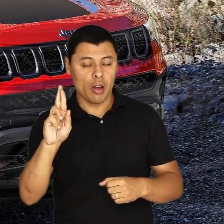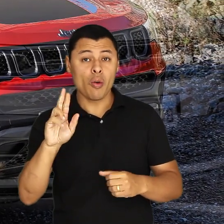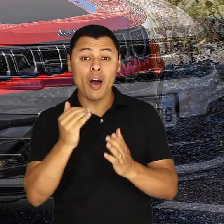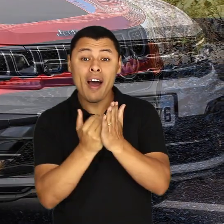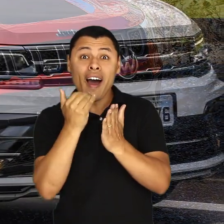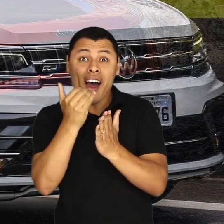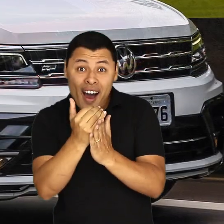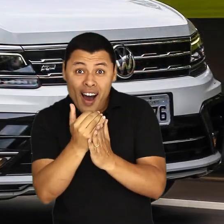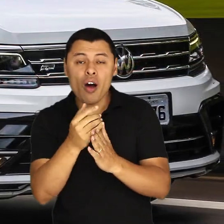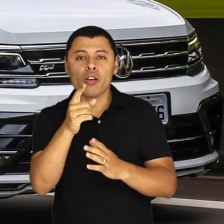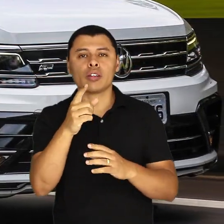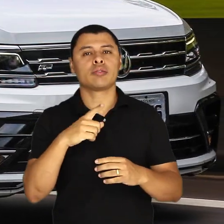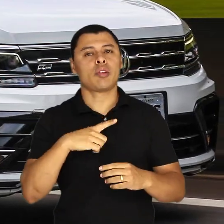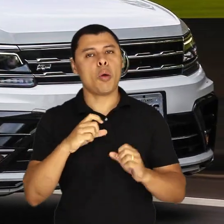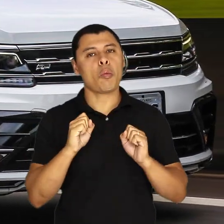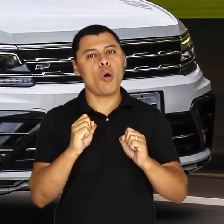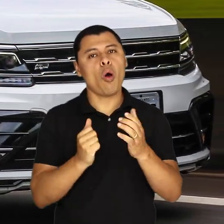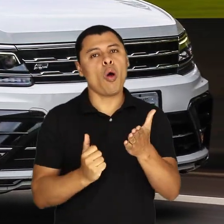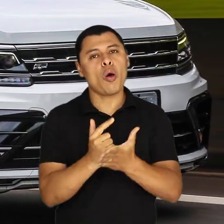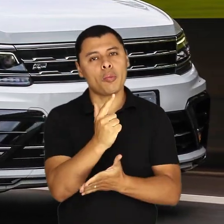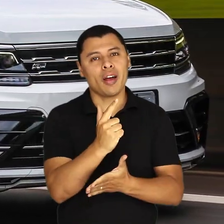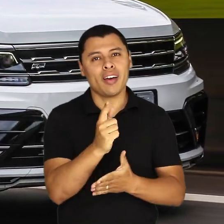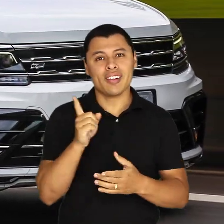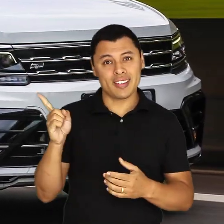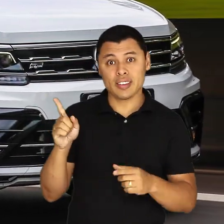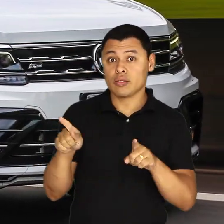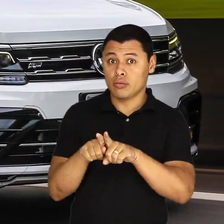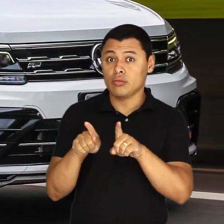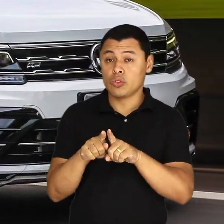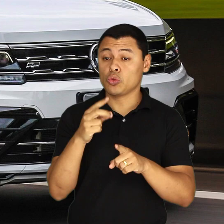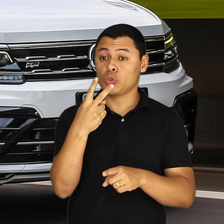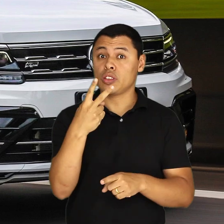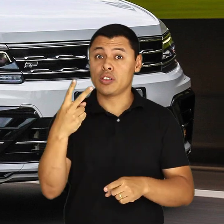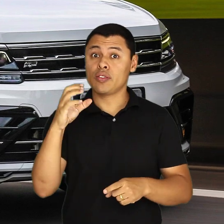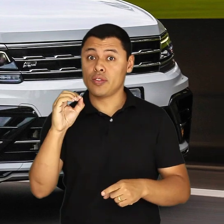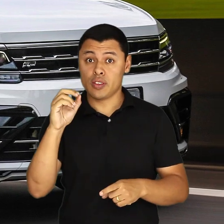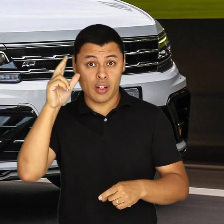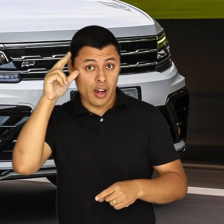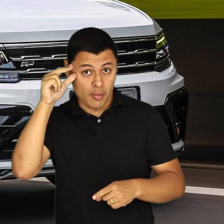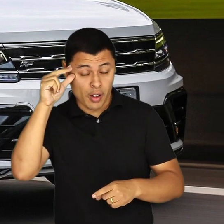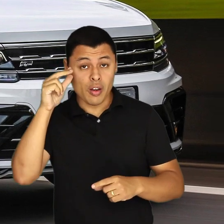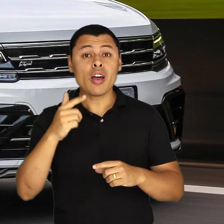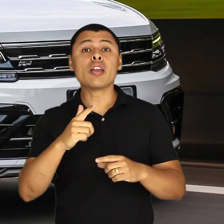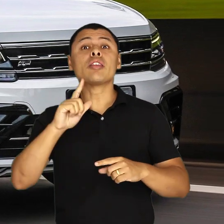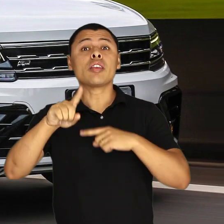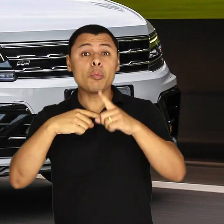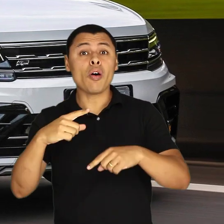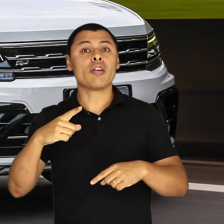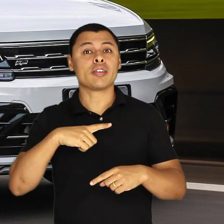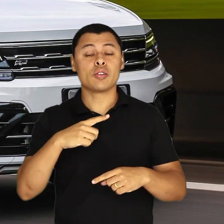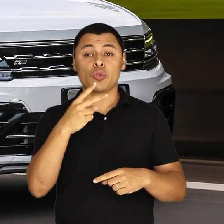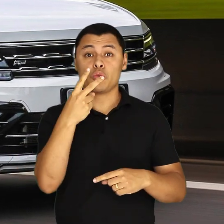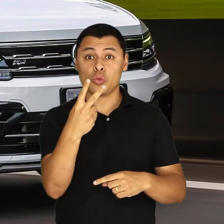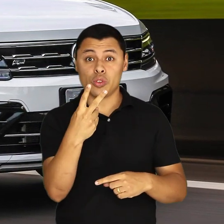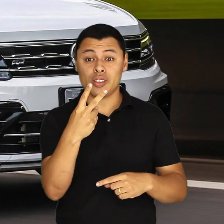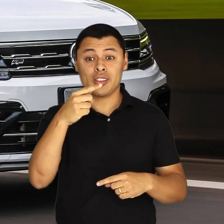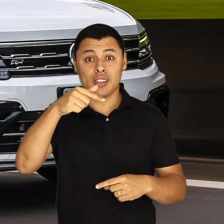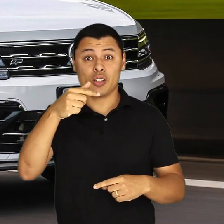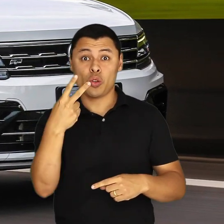230 mil reais você leva o Tiguan R-Line que eu falei, 2.0 turbo, aí 4x4 também, 220 cavalos. Acima desse a gente